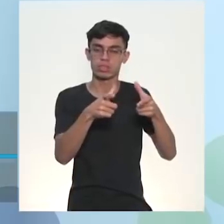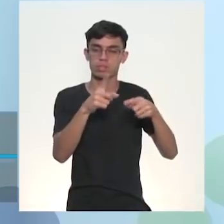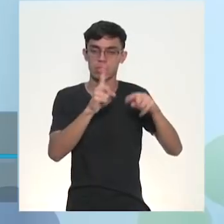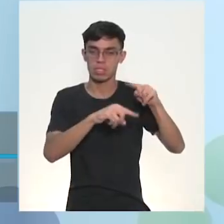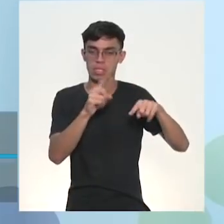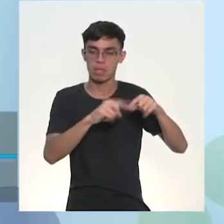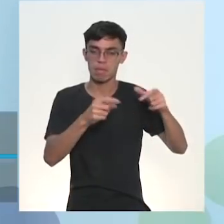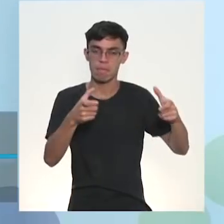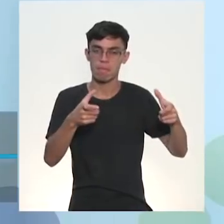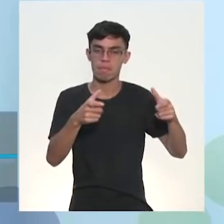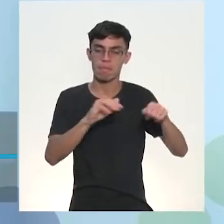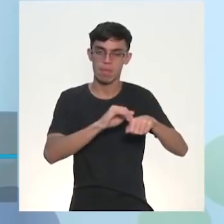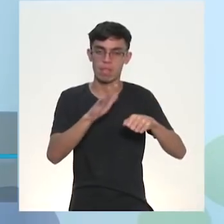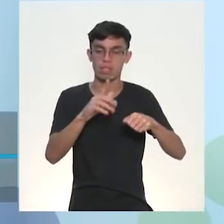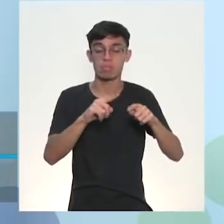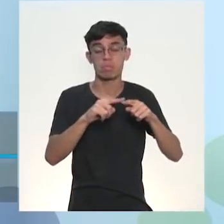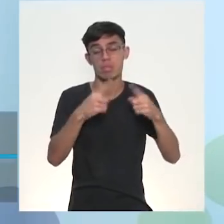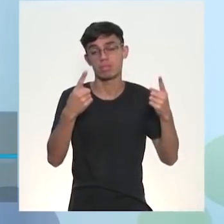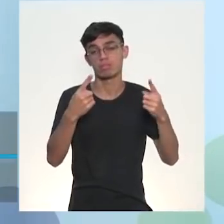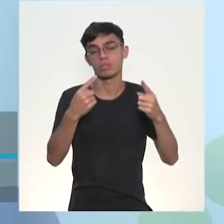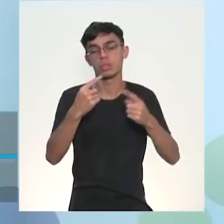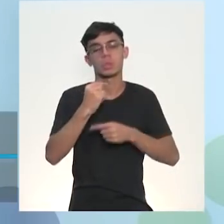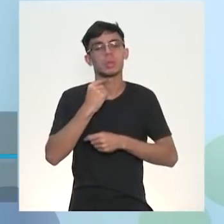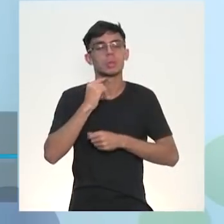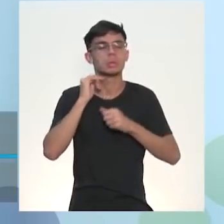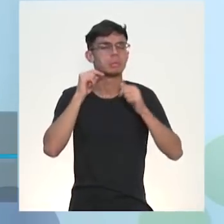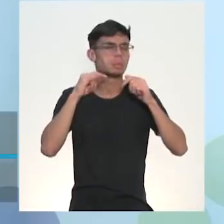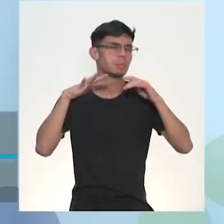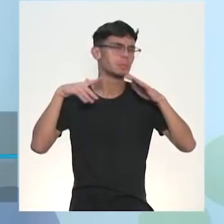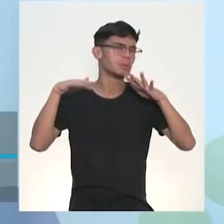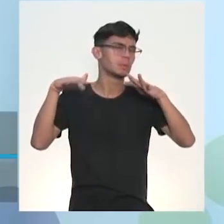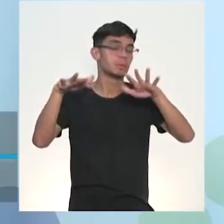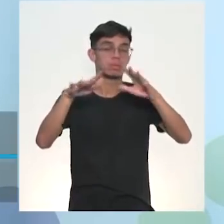recursos, porém, ela é mais poluente. Então,